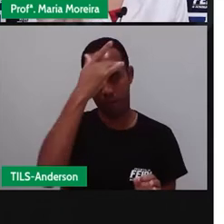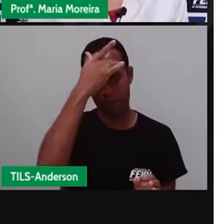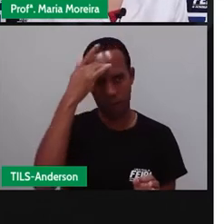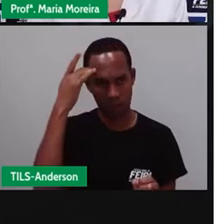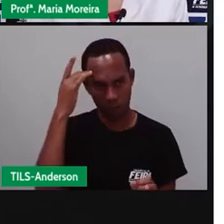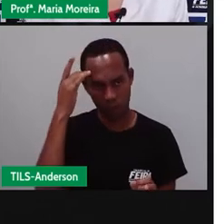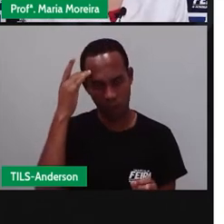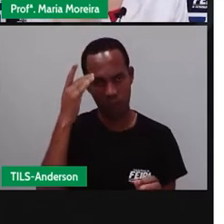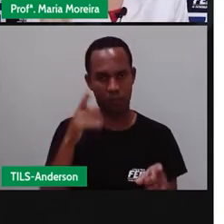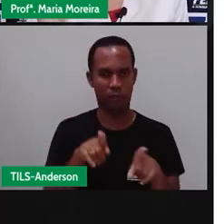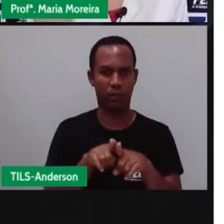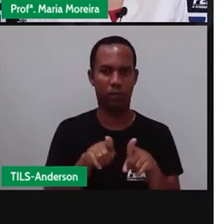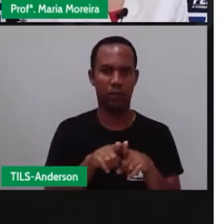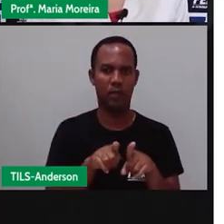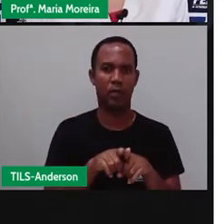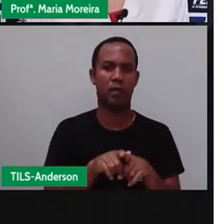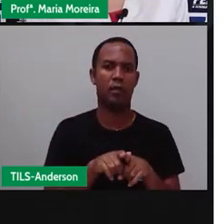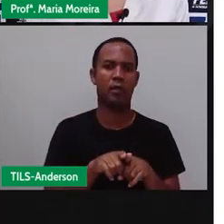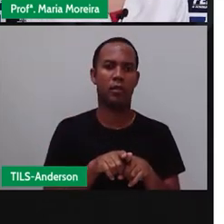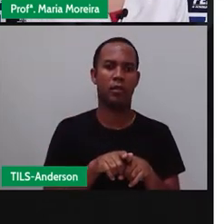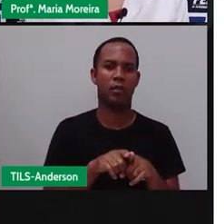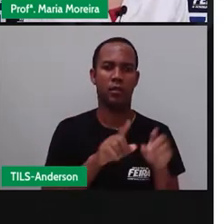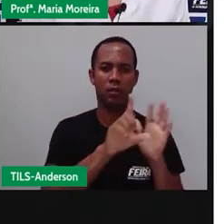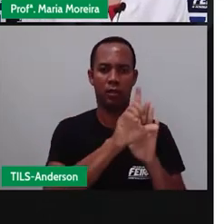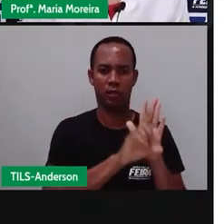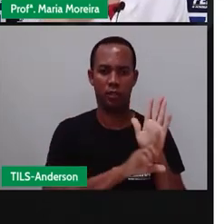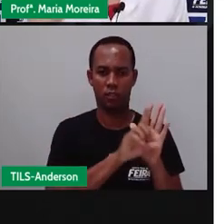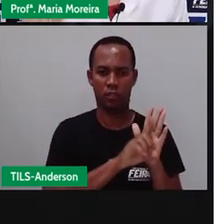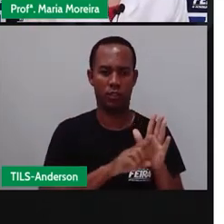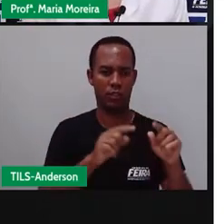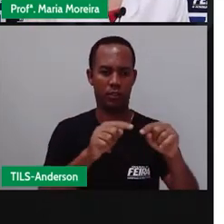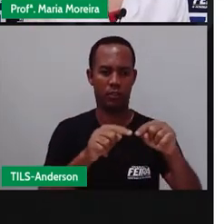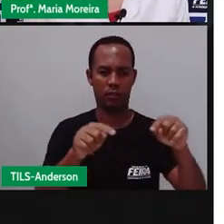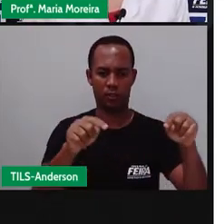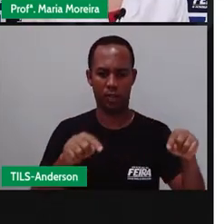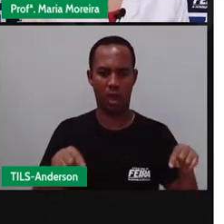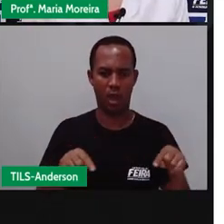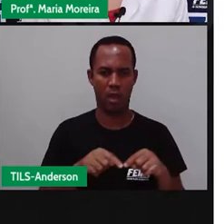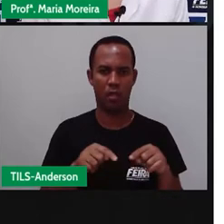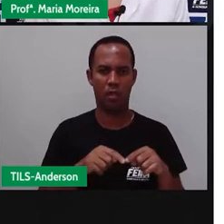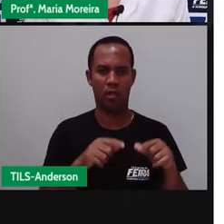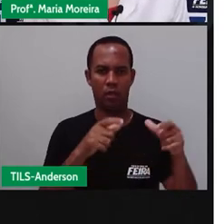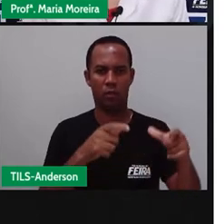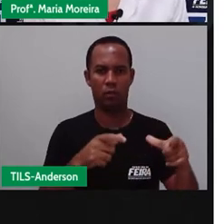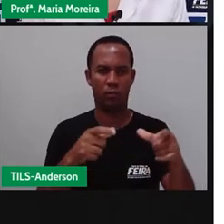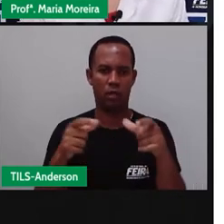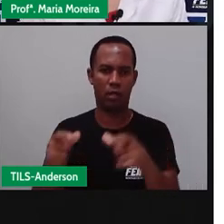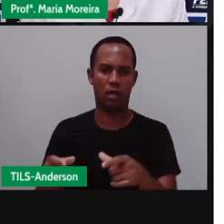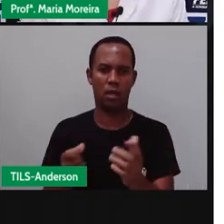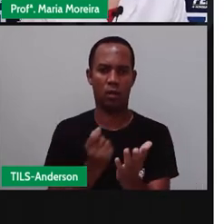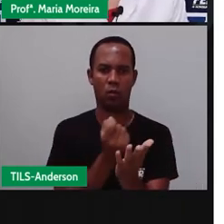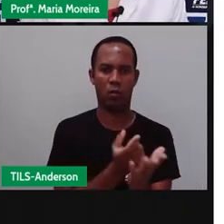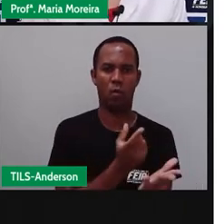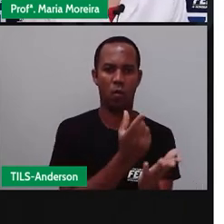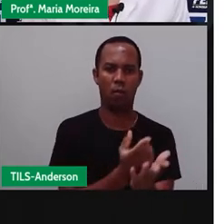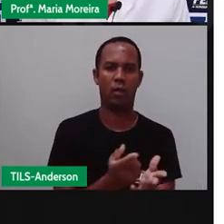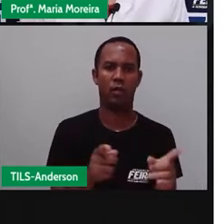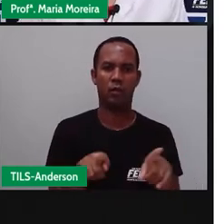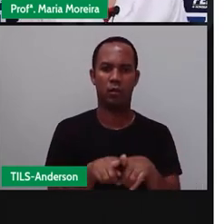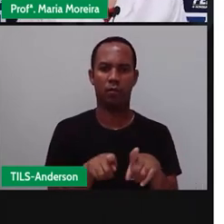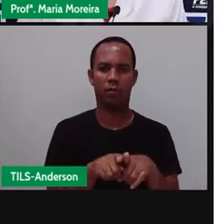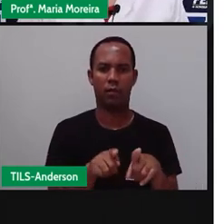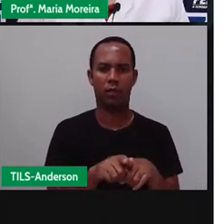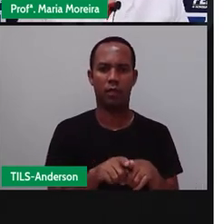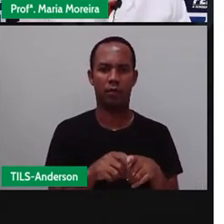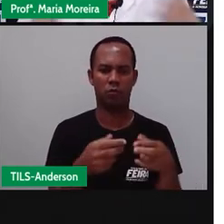Pro falou aí, né? Sobre a lista de alunos de uma sala. Colocamos nomes de lugares, de compras, fazemos listas de compras,